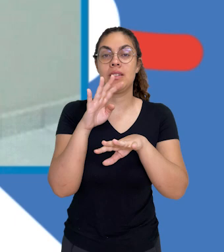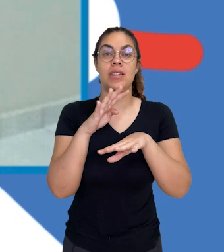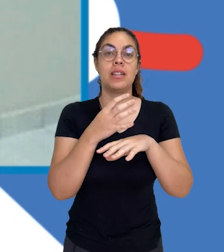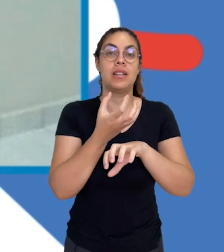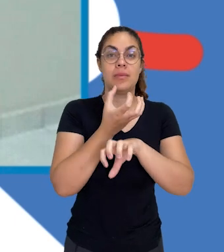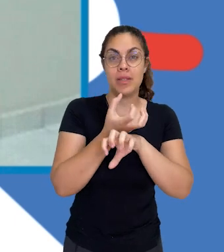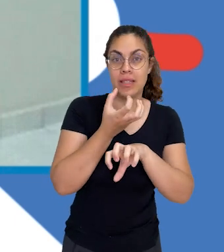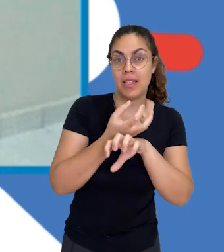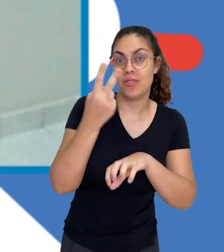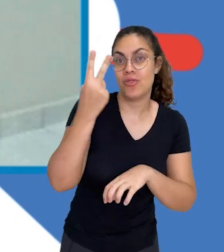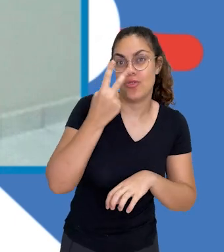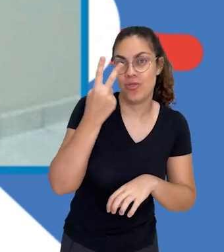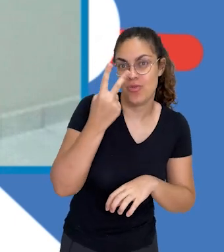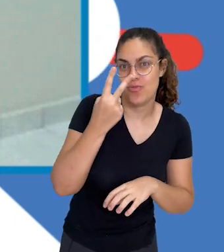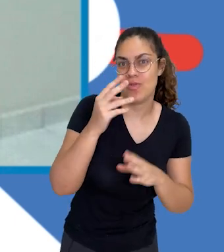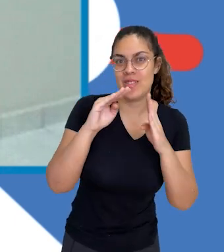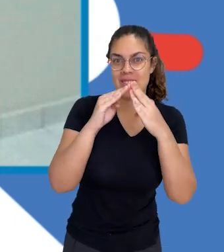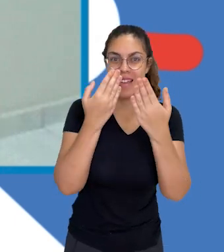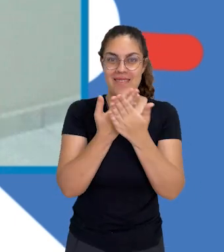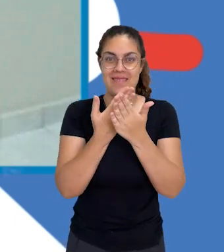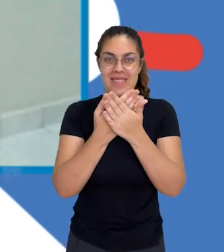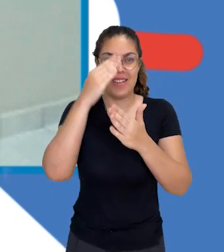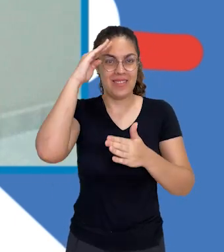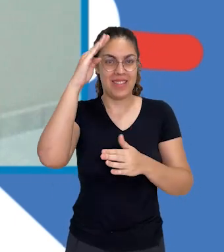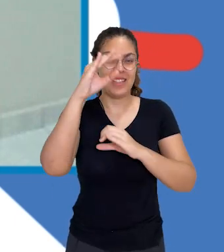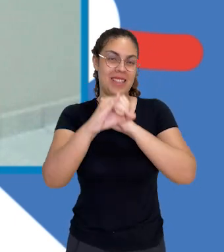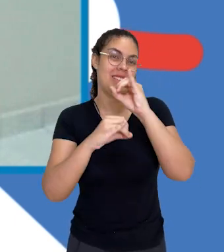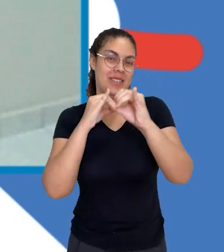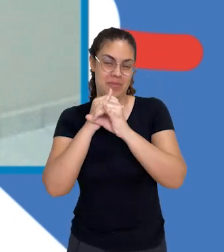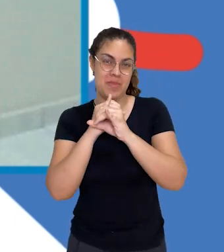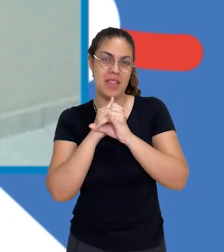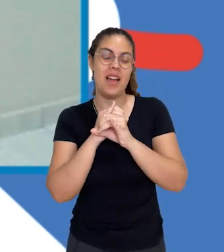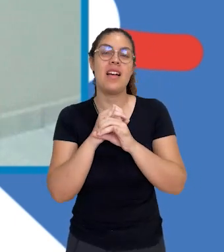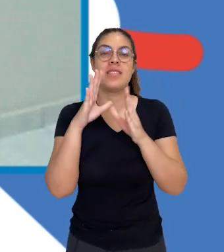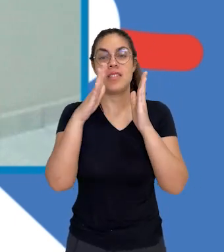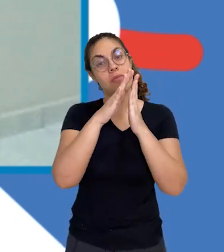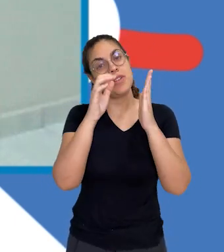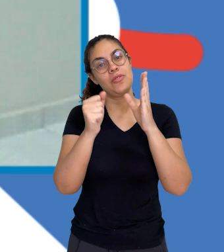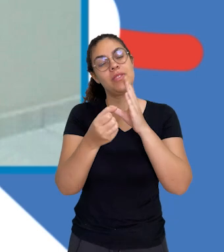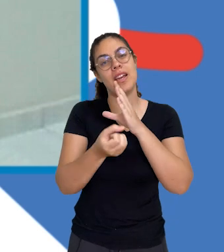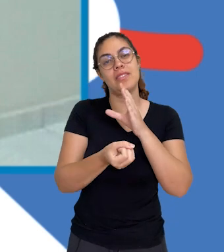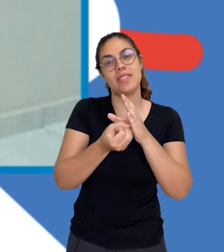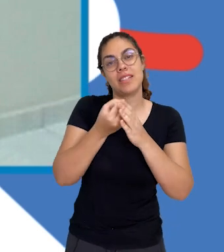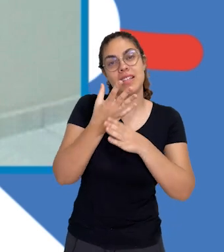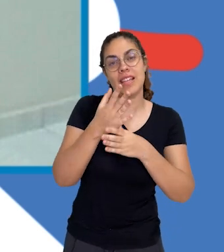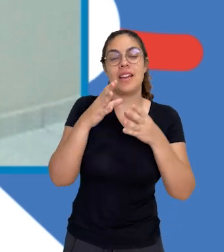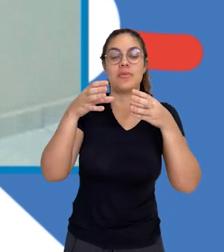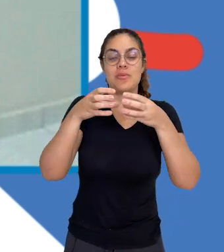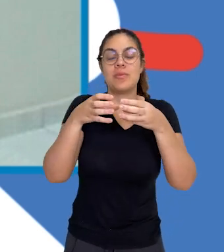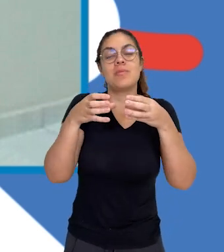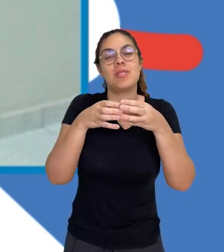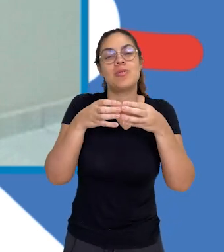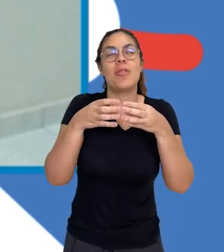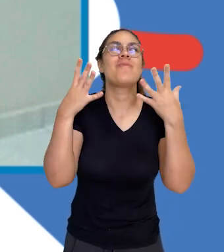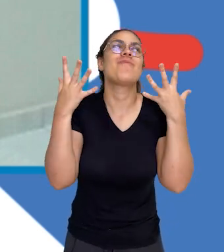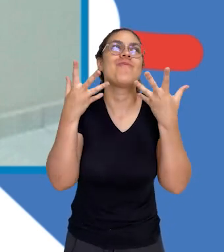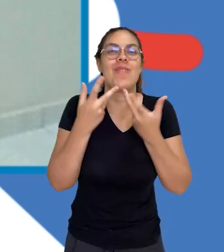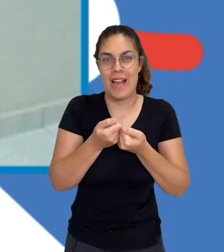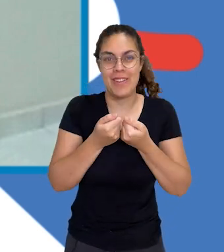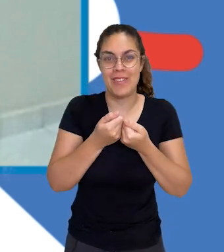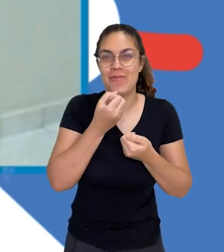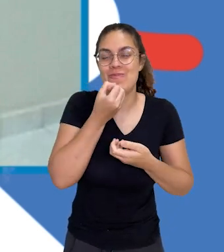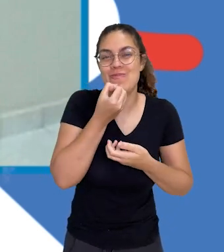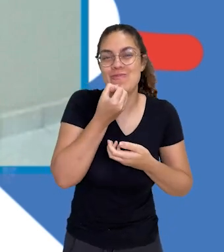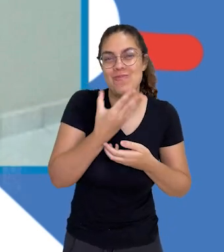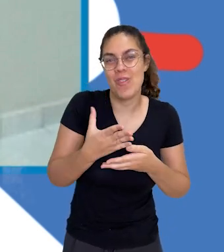da segunda temporada da série sala de aula híbrida são materiais produzidos com todo carinho por uma equipe incrível e